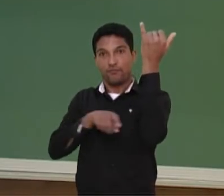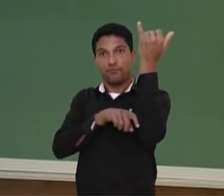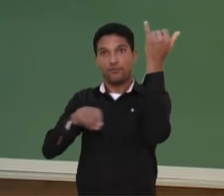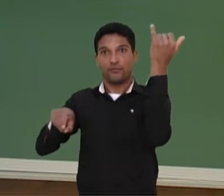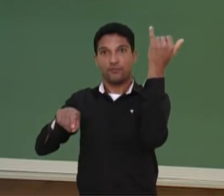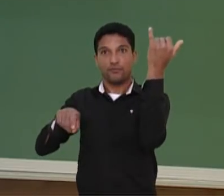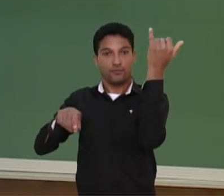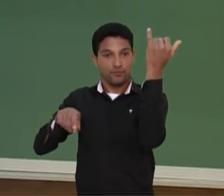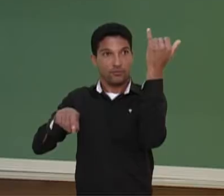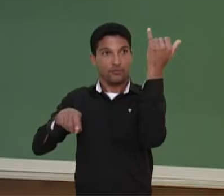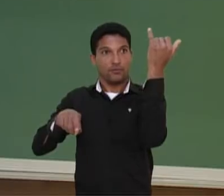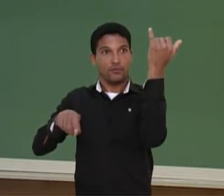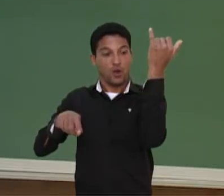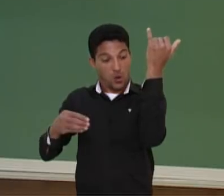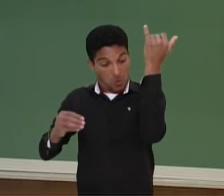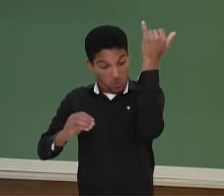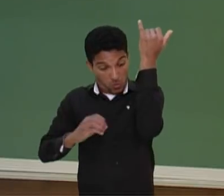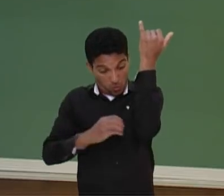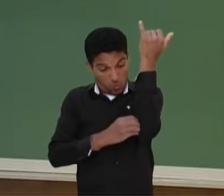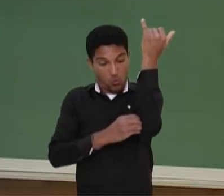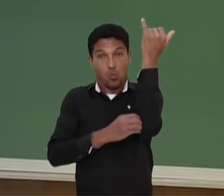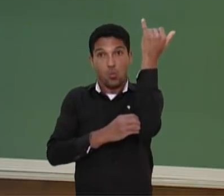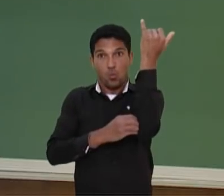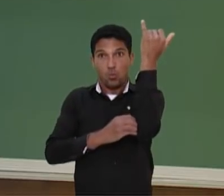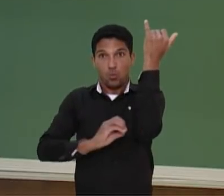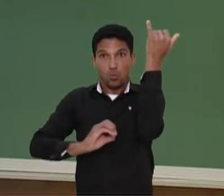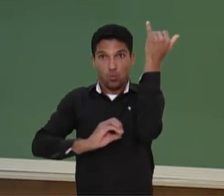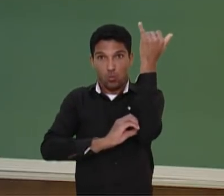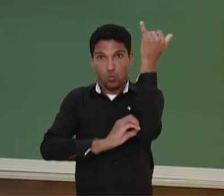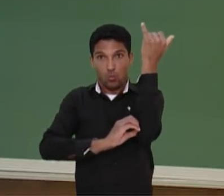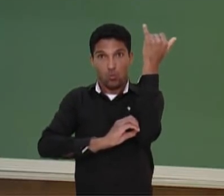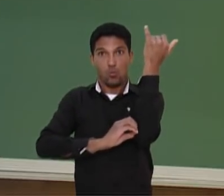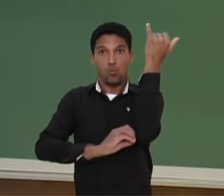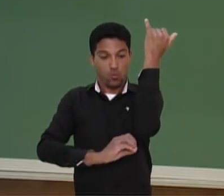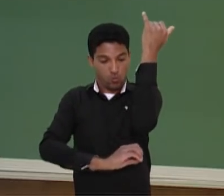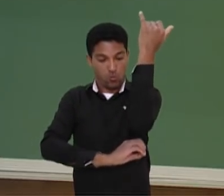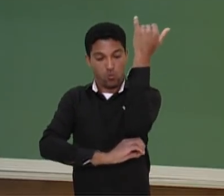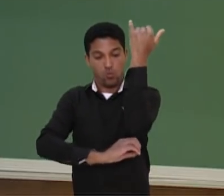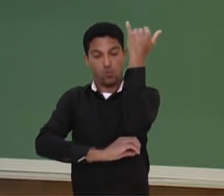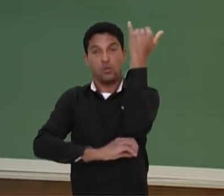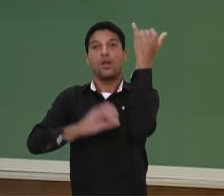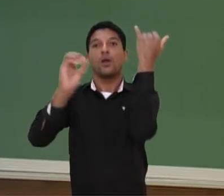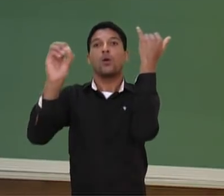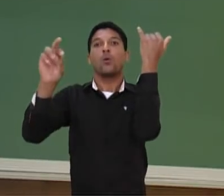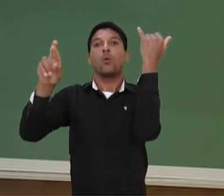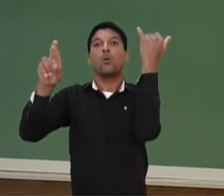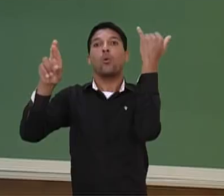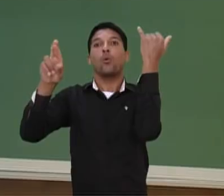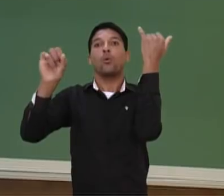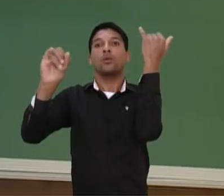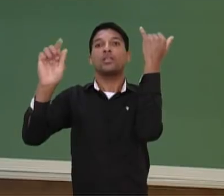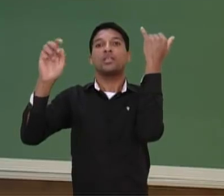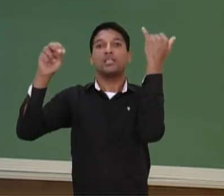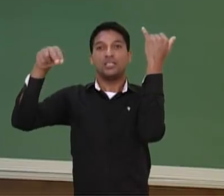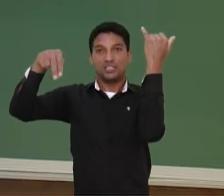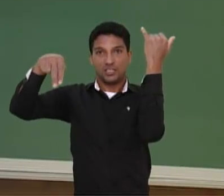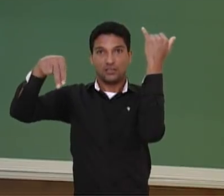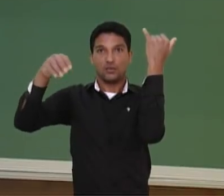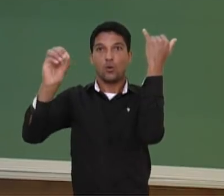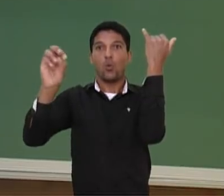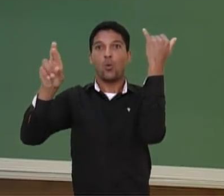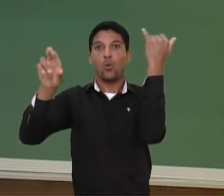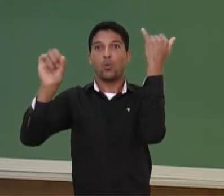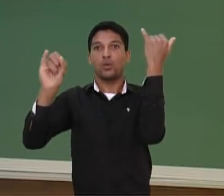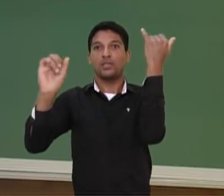nome especial, origem do sistema. Sempre que intercepta aqui em 0 e 0, origem do sistema. Note, vou voltar um